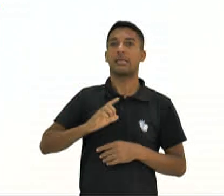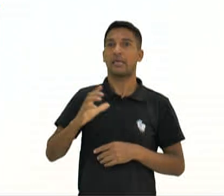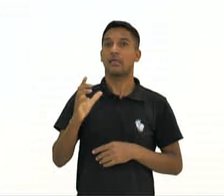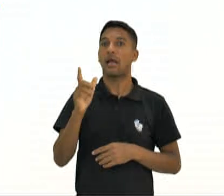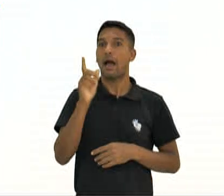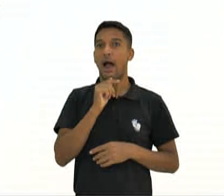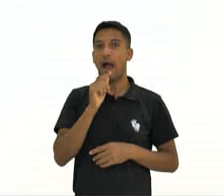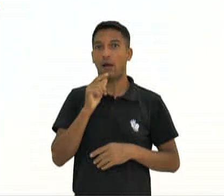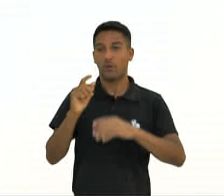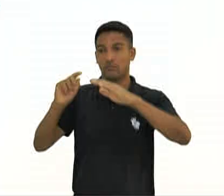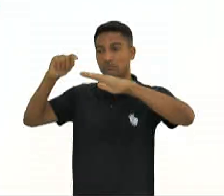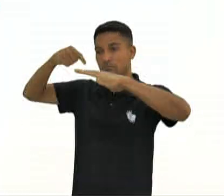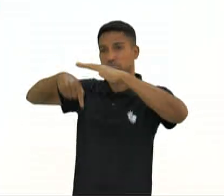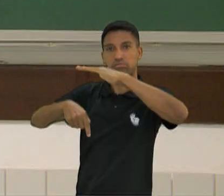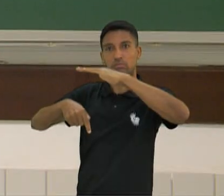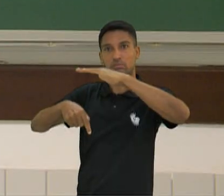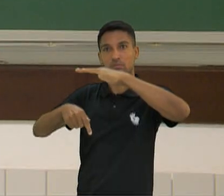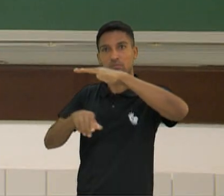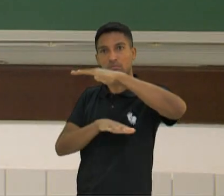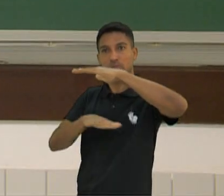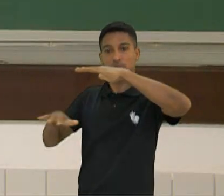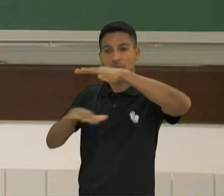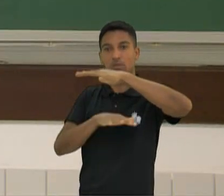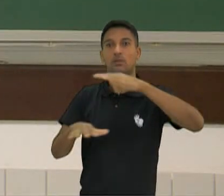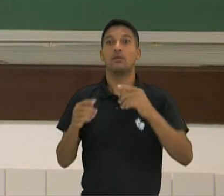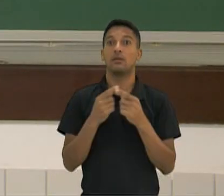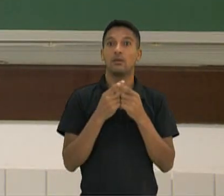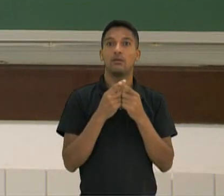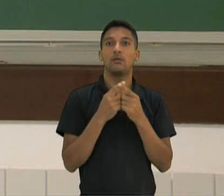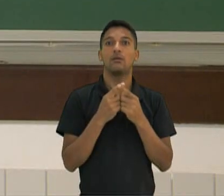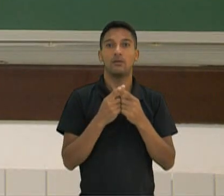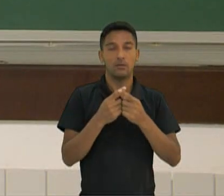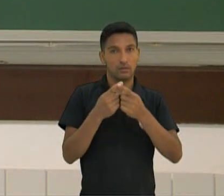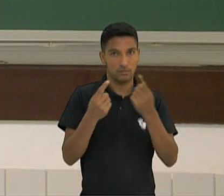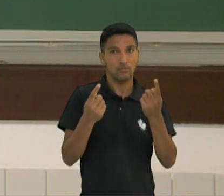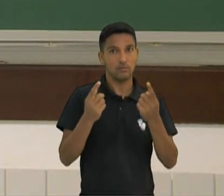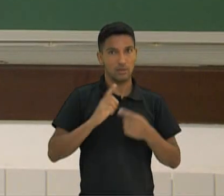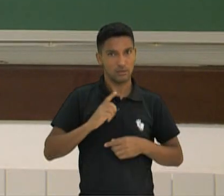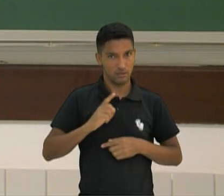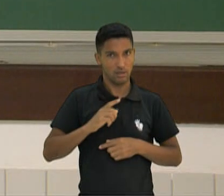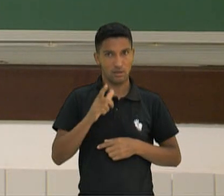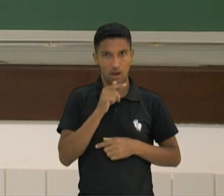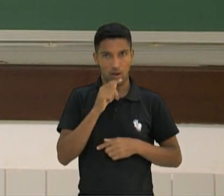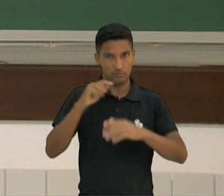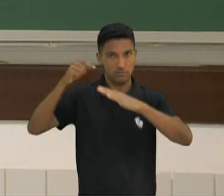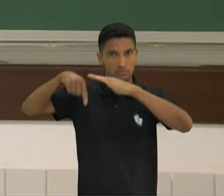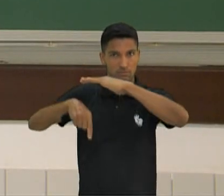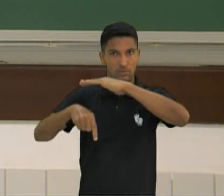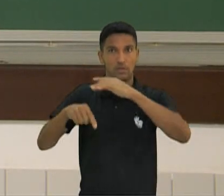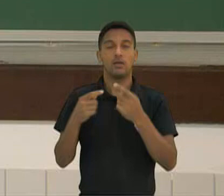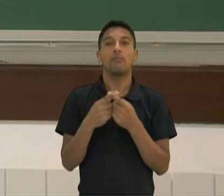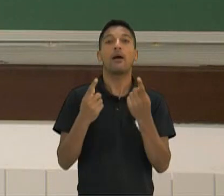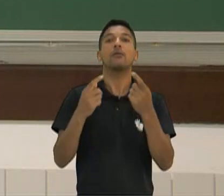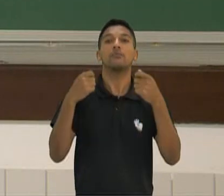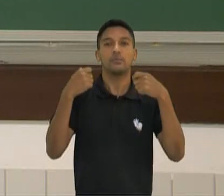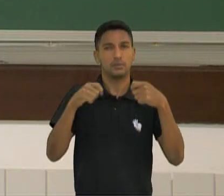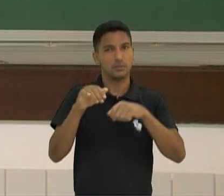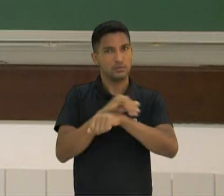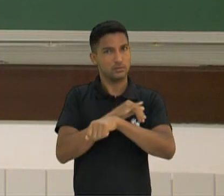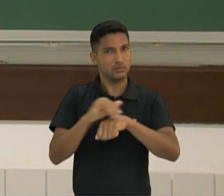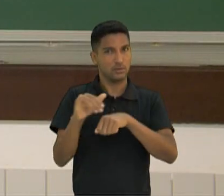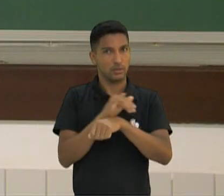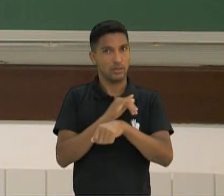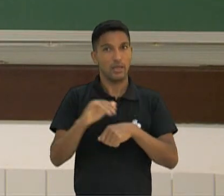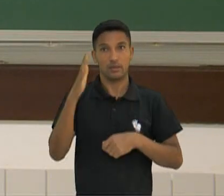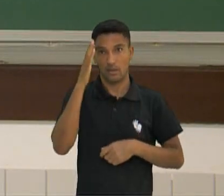que existe é a necessidade de um melhor aproveitamento, uma adequação dessa utilização para que resolva